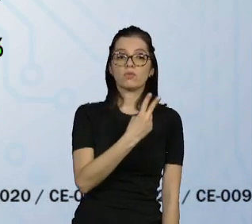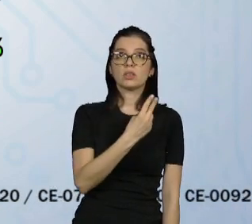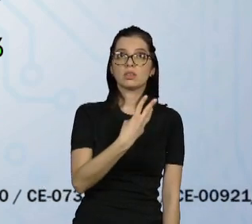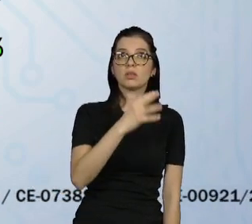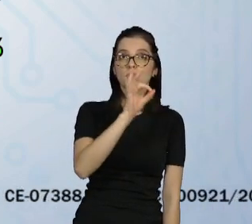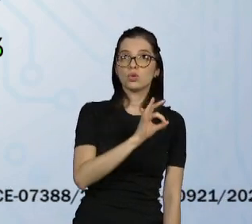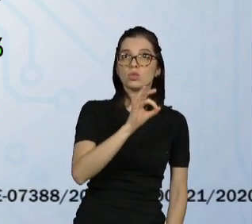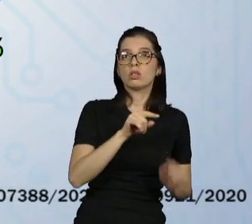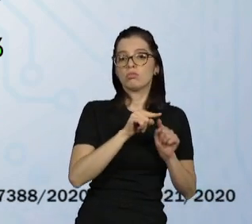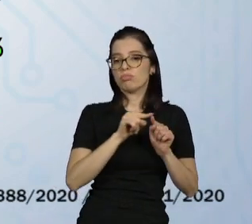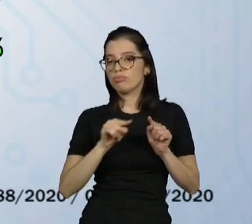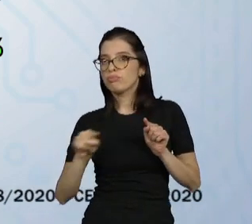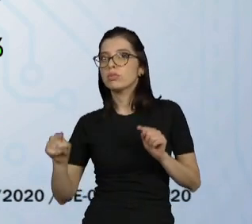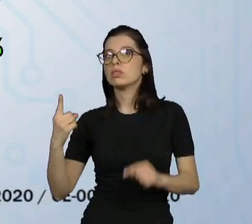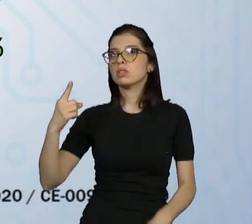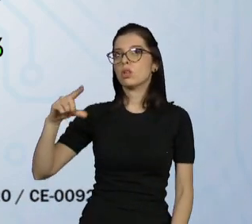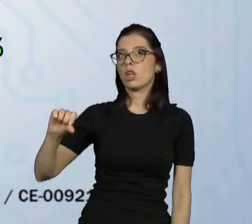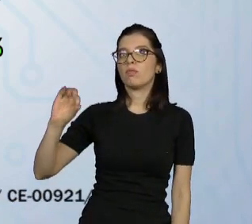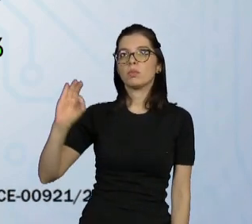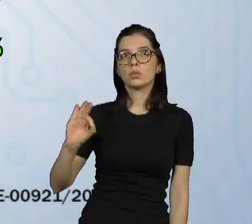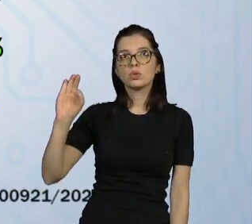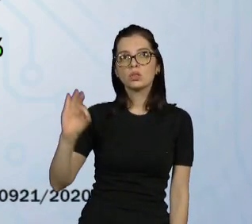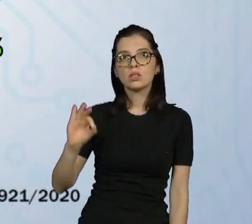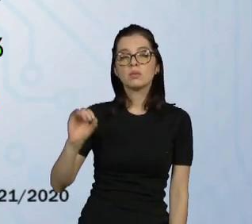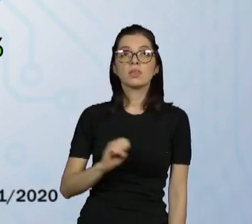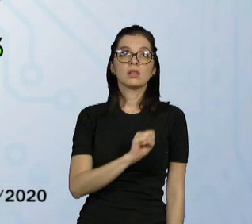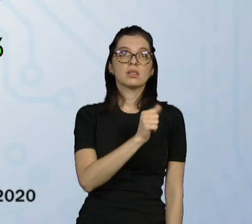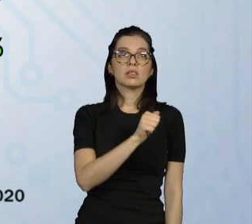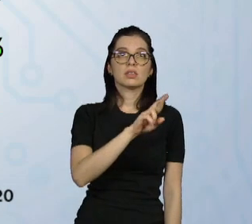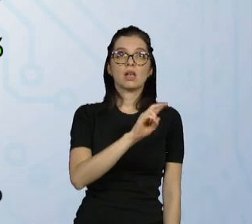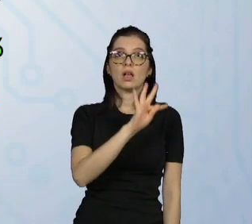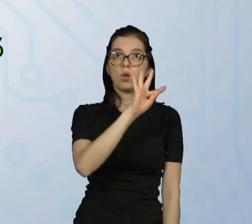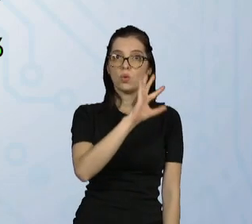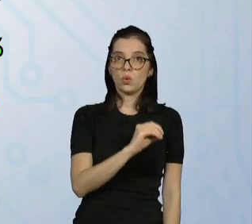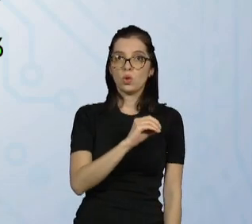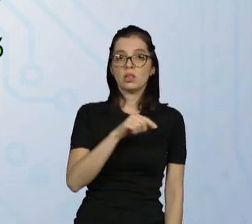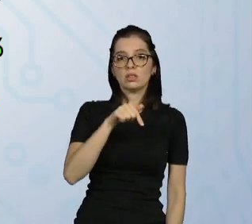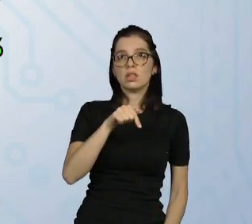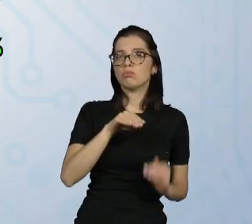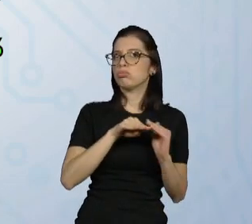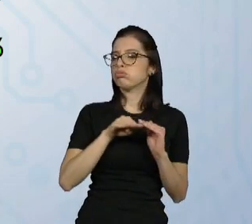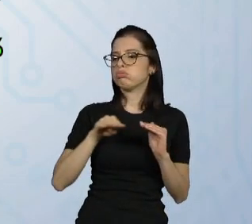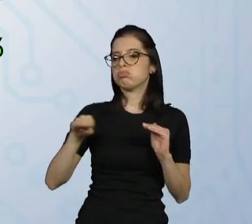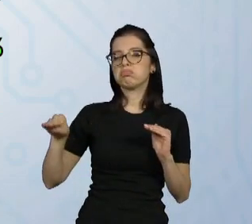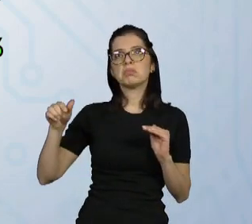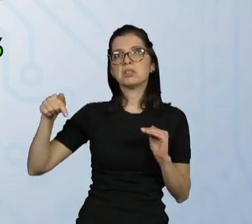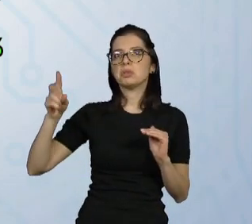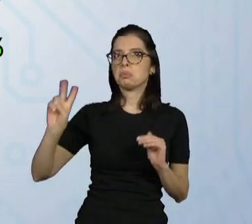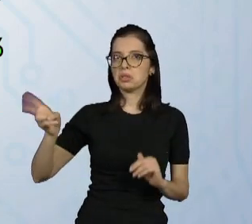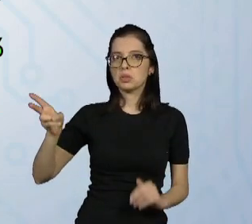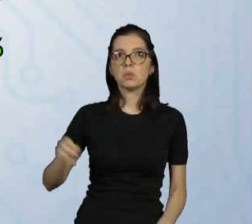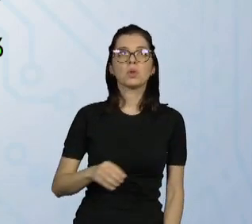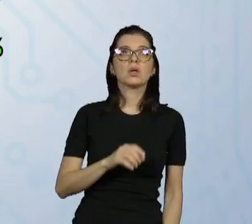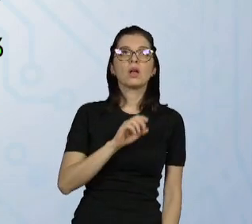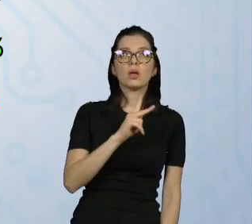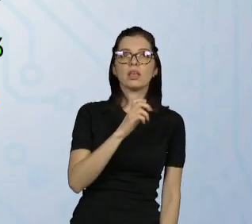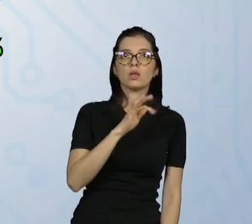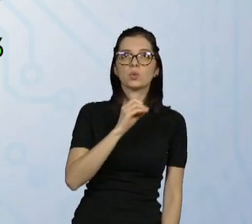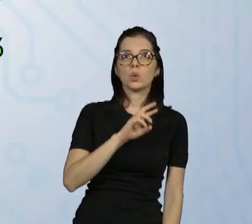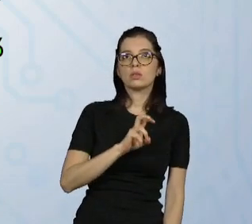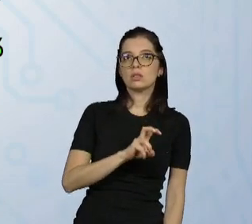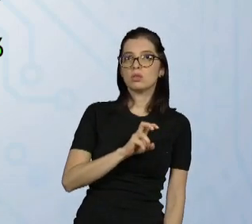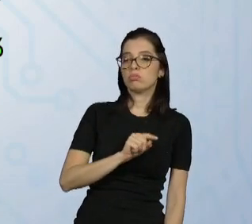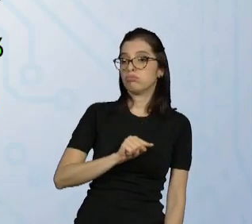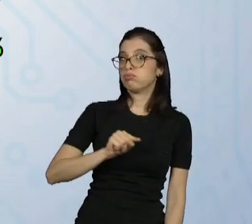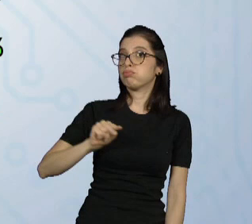do PT, oscilou de 23% para 19%. Sarto, do PDT, tinha 5% e saltou para